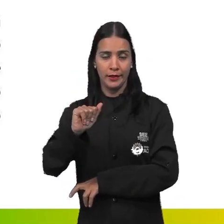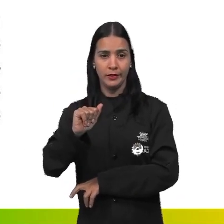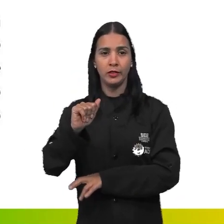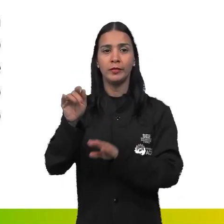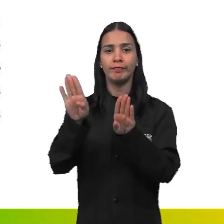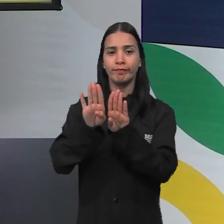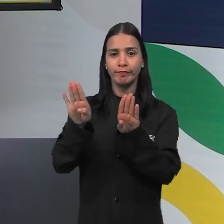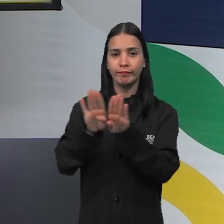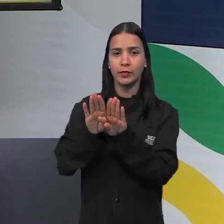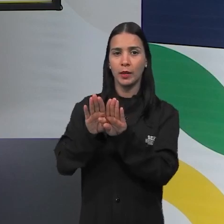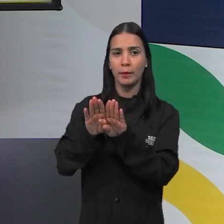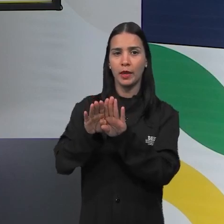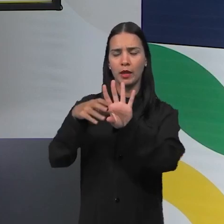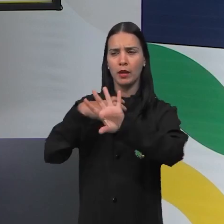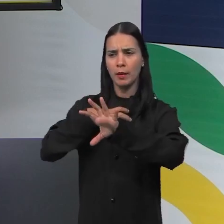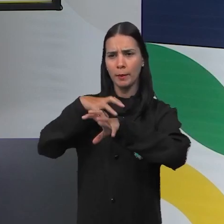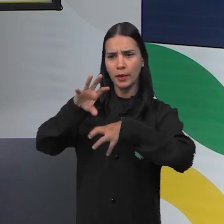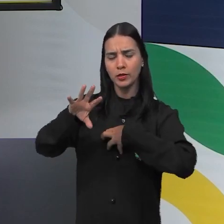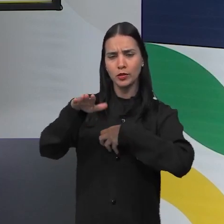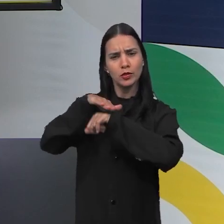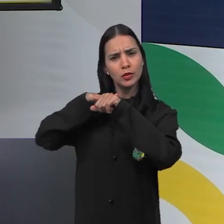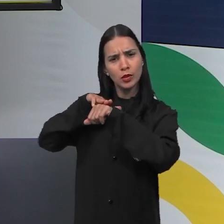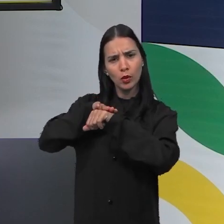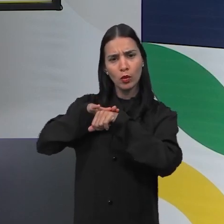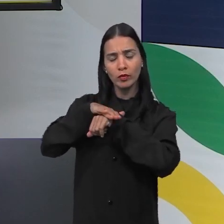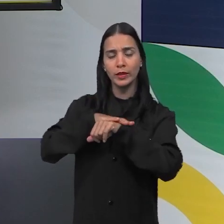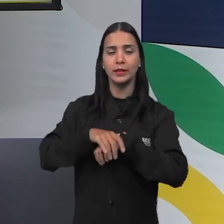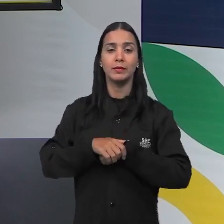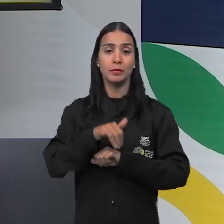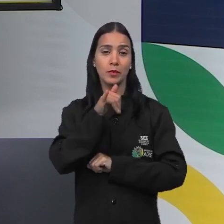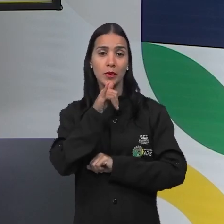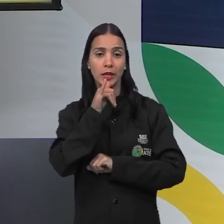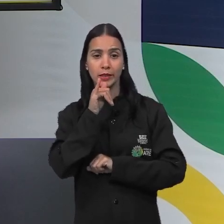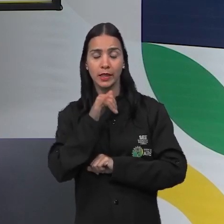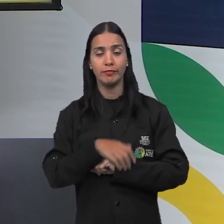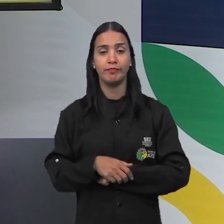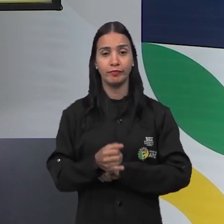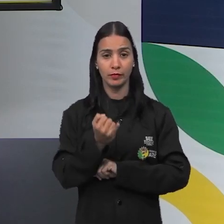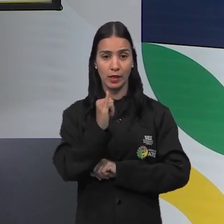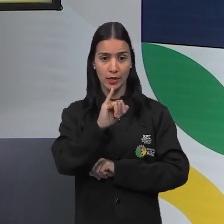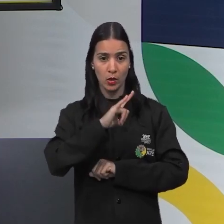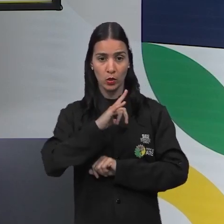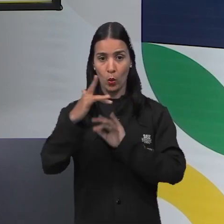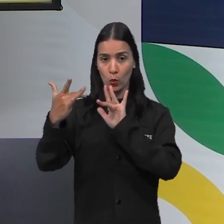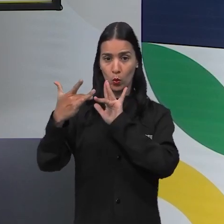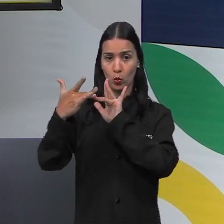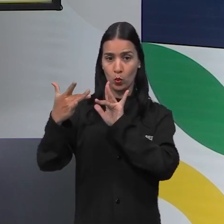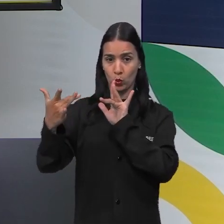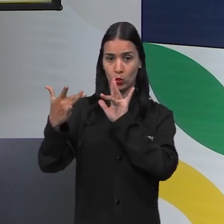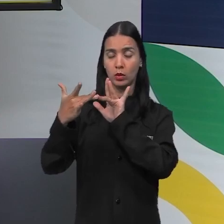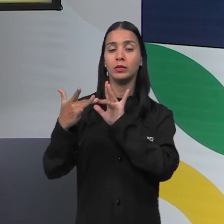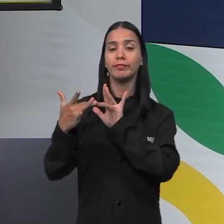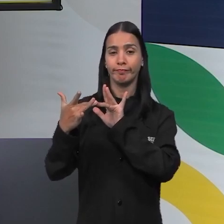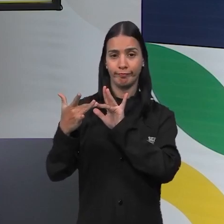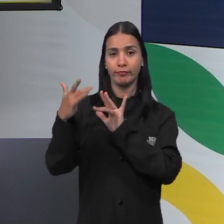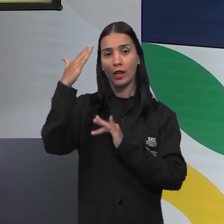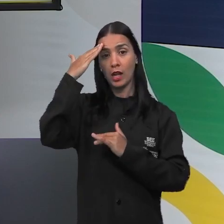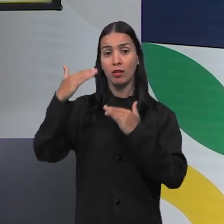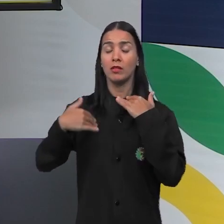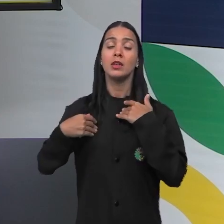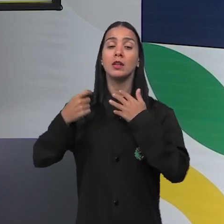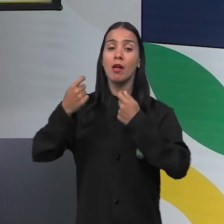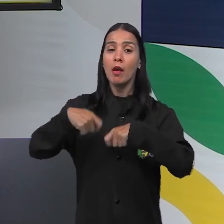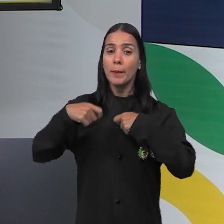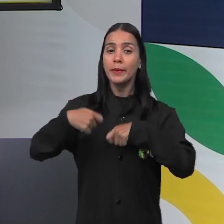falei. Quando a gente tem uma modalidade em que o contato físico é muito grande, a gente precisa se